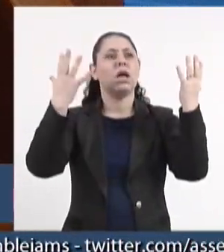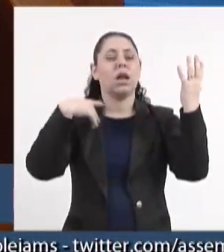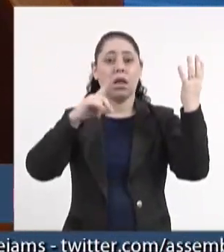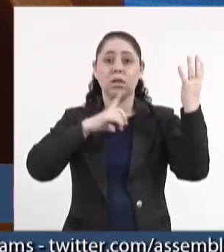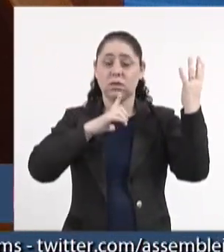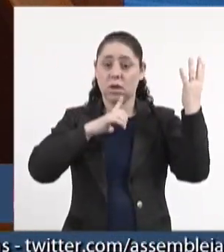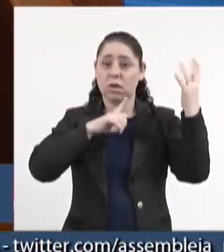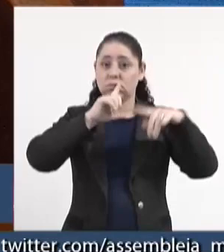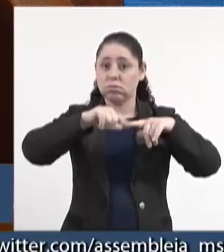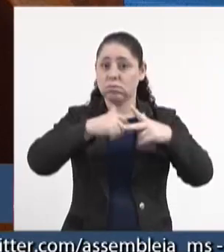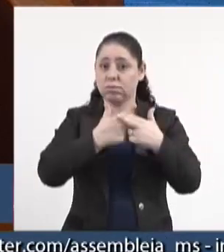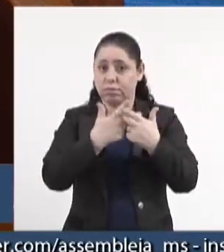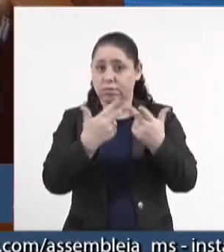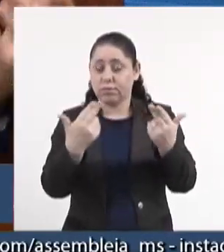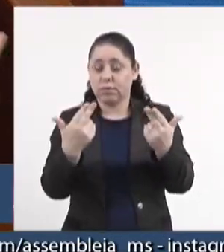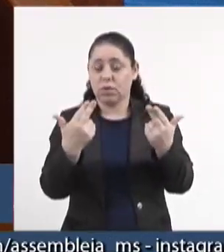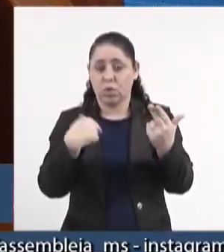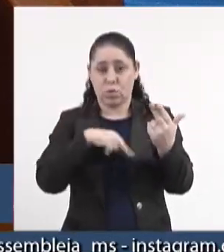as condições